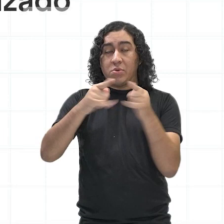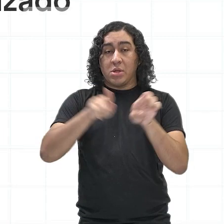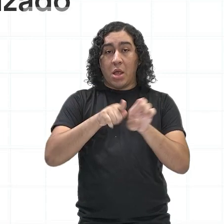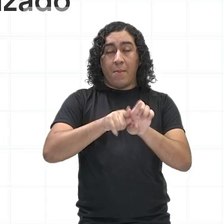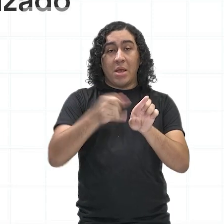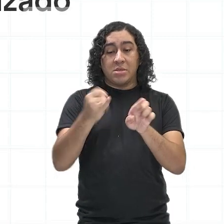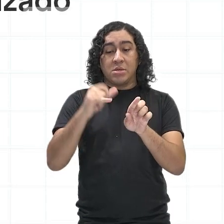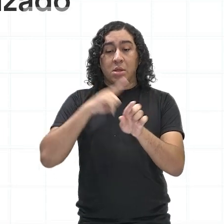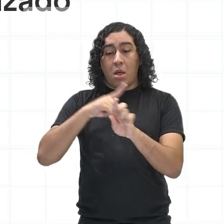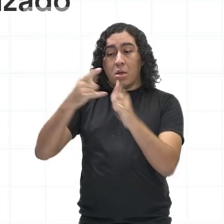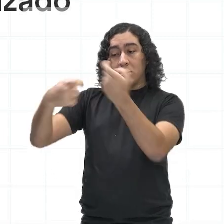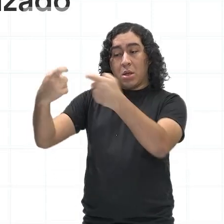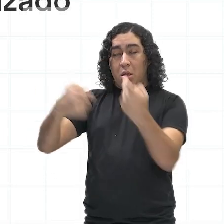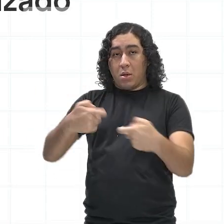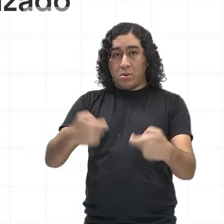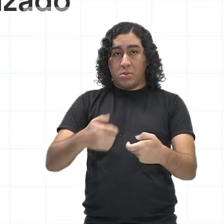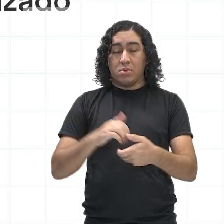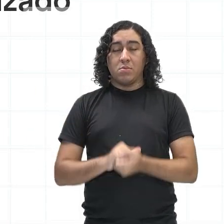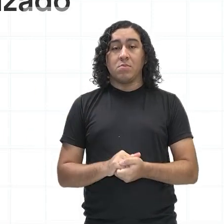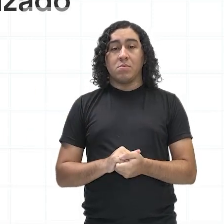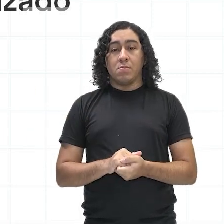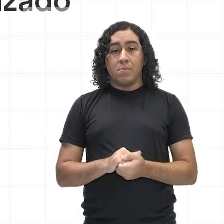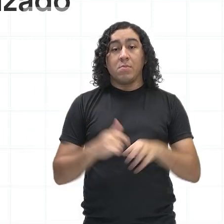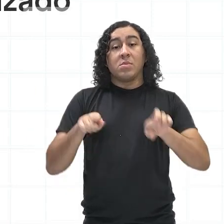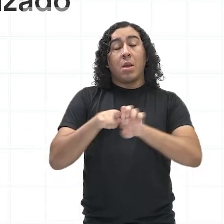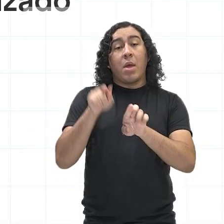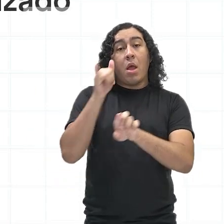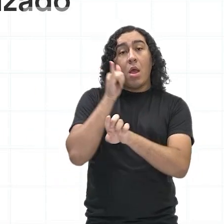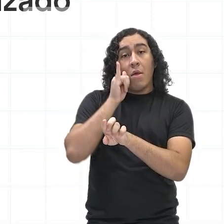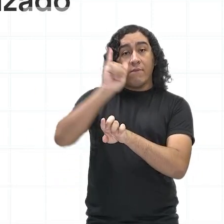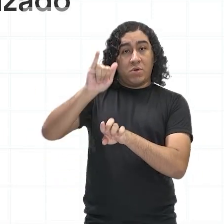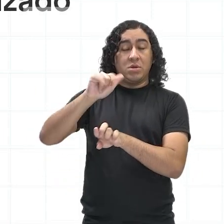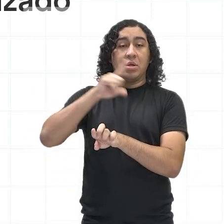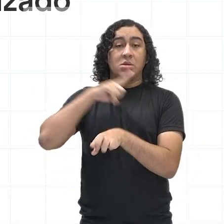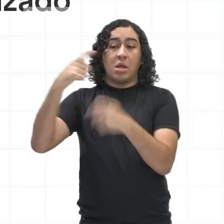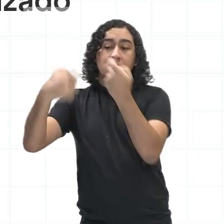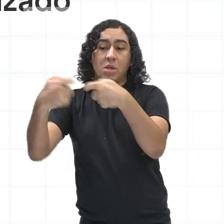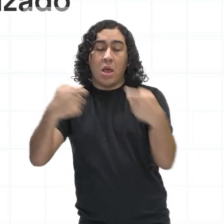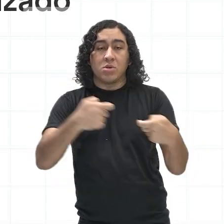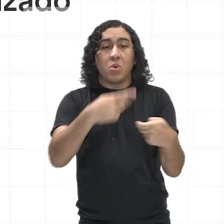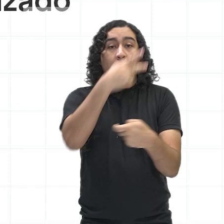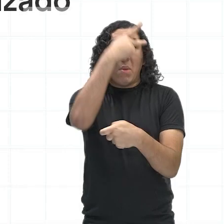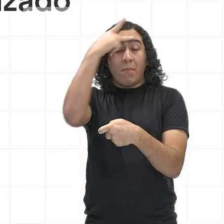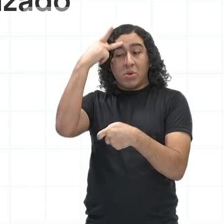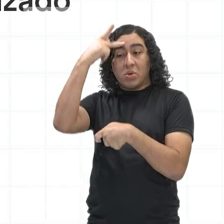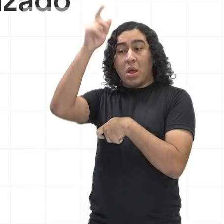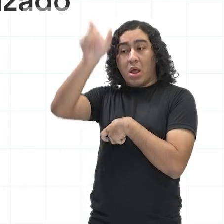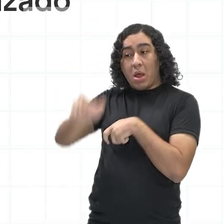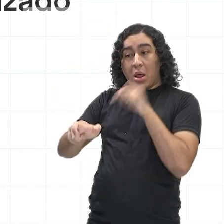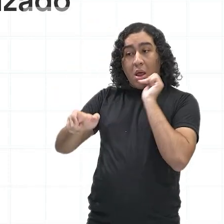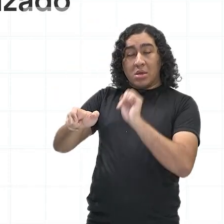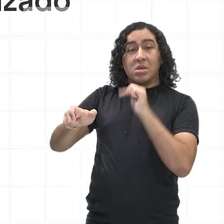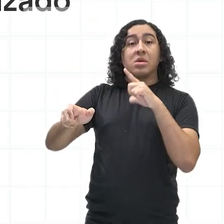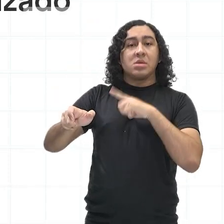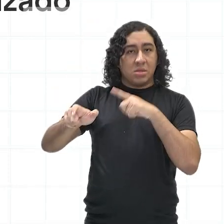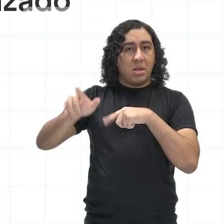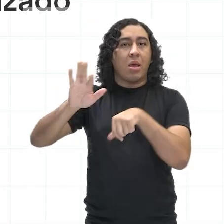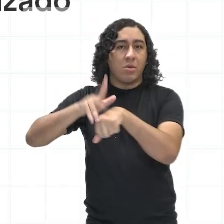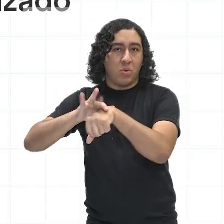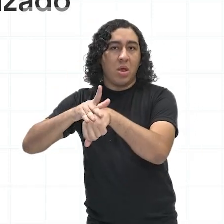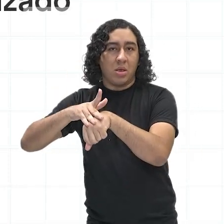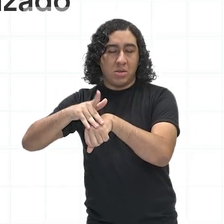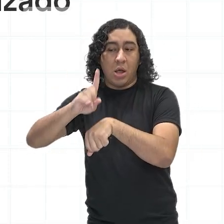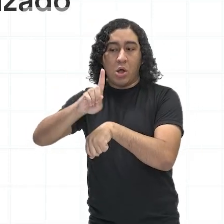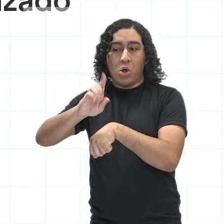relações sexuais, evitar ter relações sexuais com alguém que esteja com gonorreia, até que a